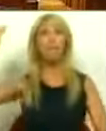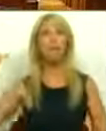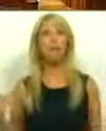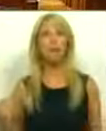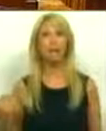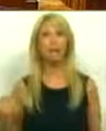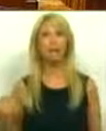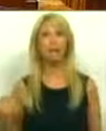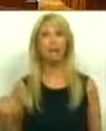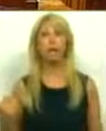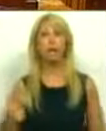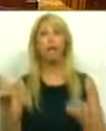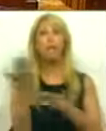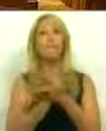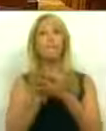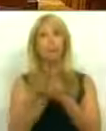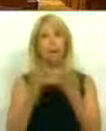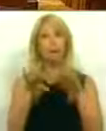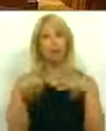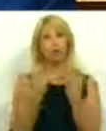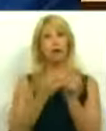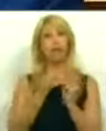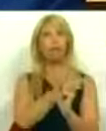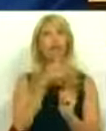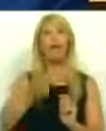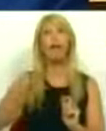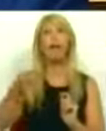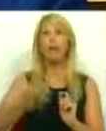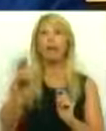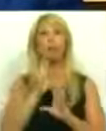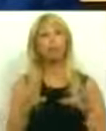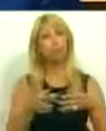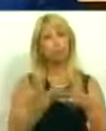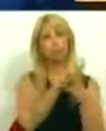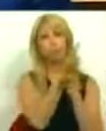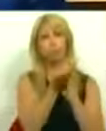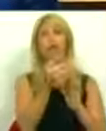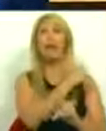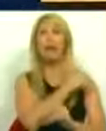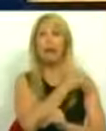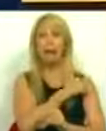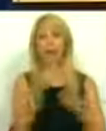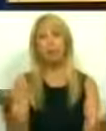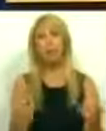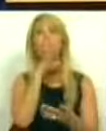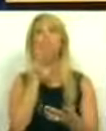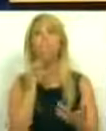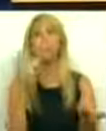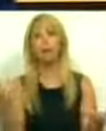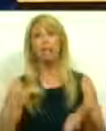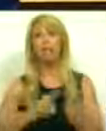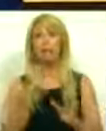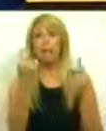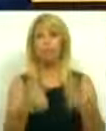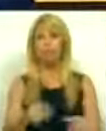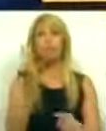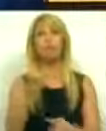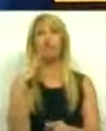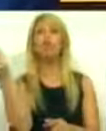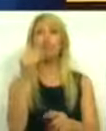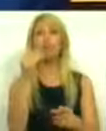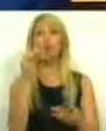o Mercado Social de Arrendamento. É uma bolsa de casas para arrendamento dirigida às famílias carenciadas e aos jovens